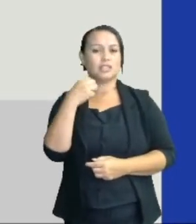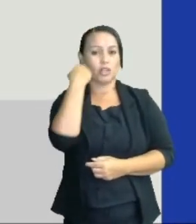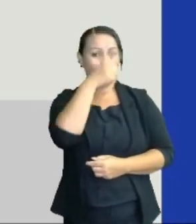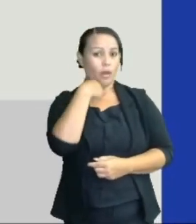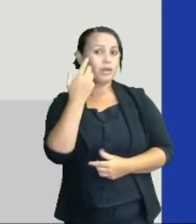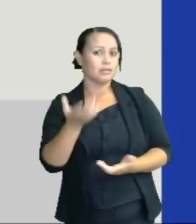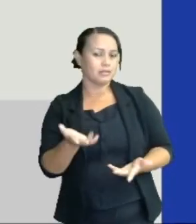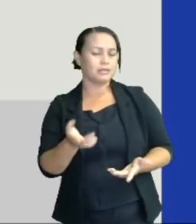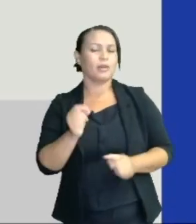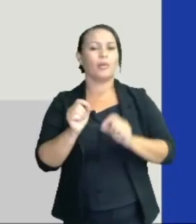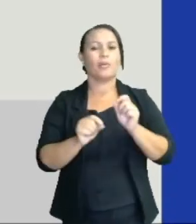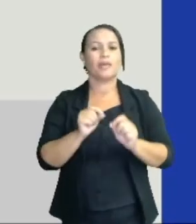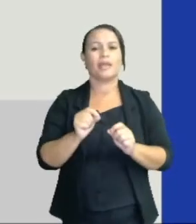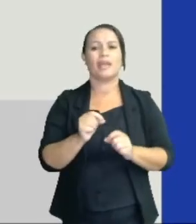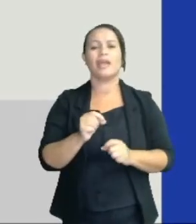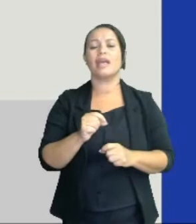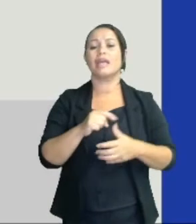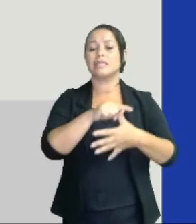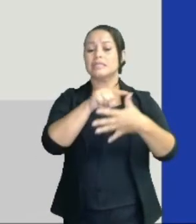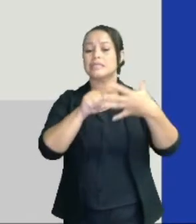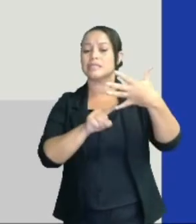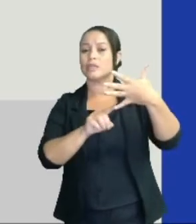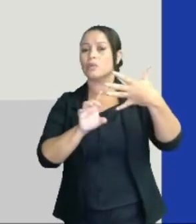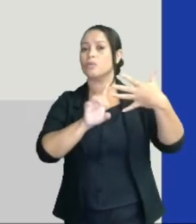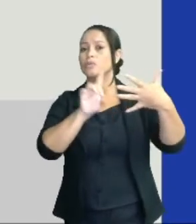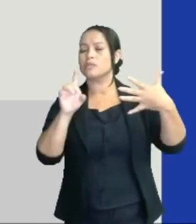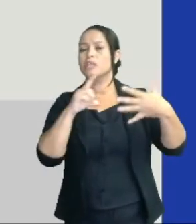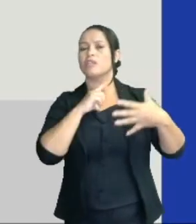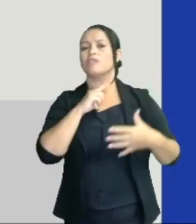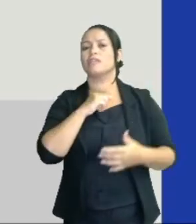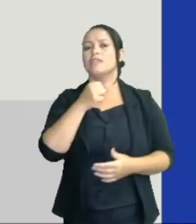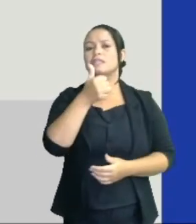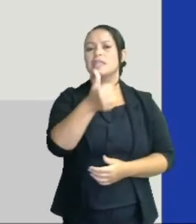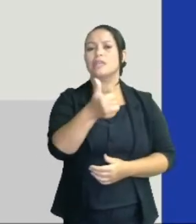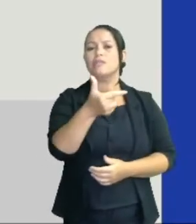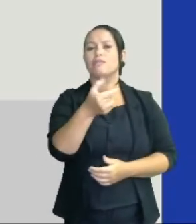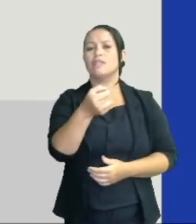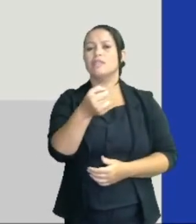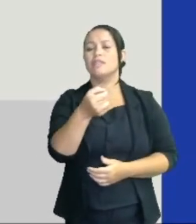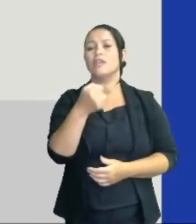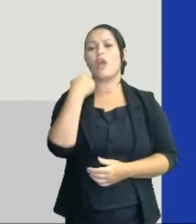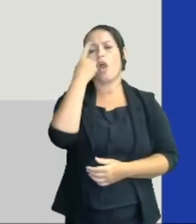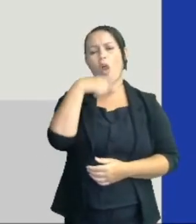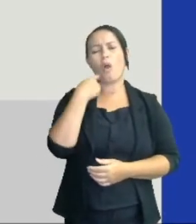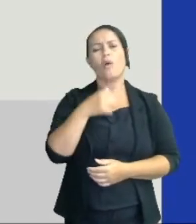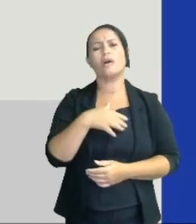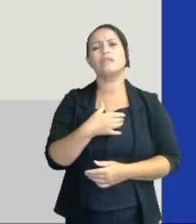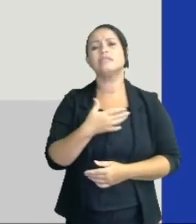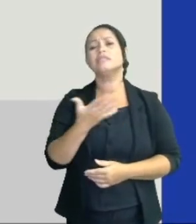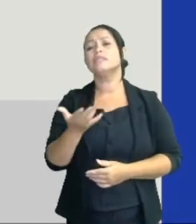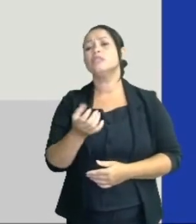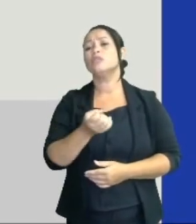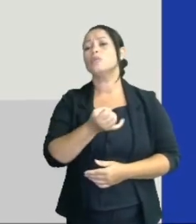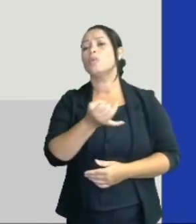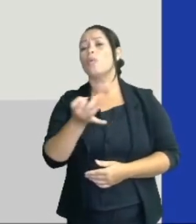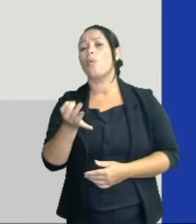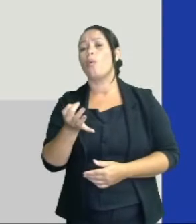mesmo? Então, em 5 dias, eu vou ter 120 horas. E quanto